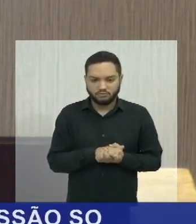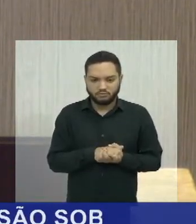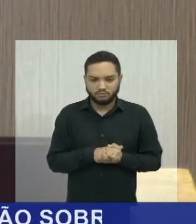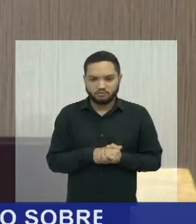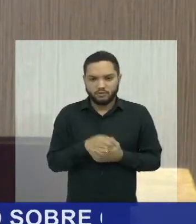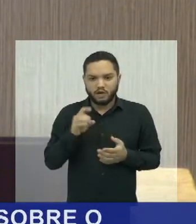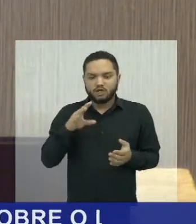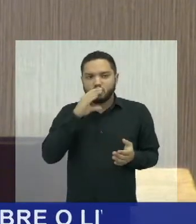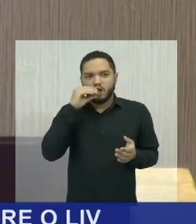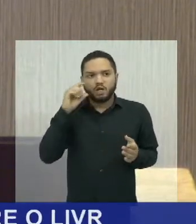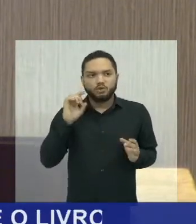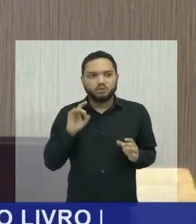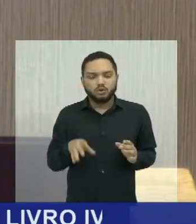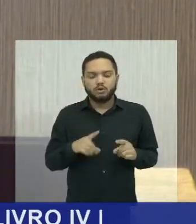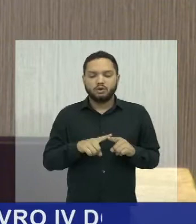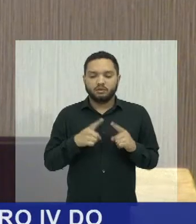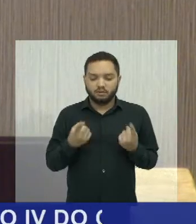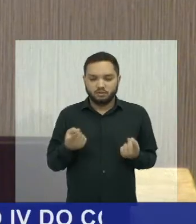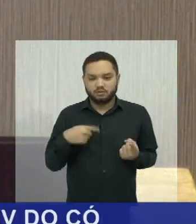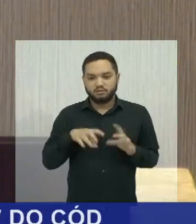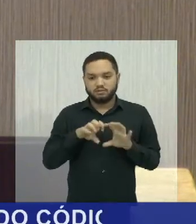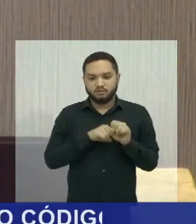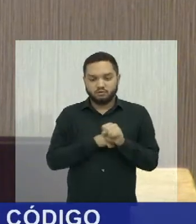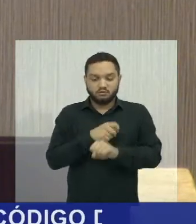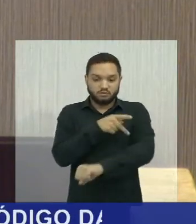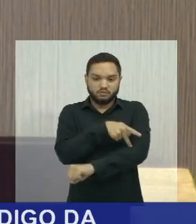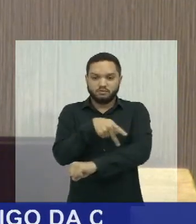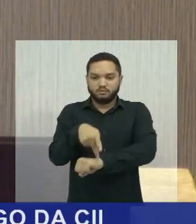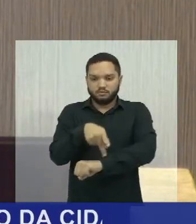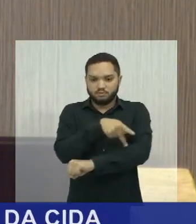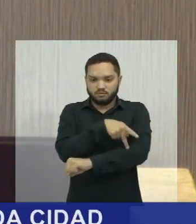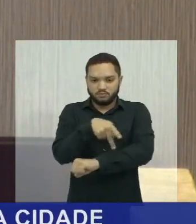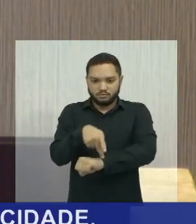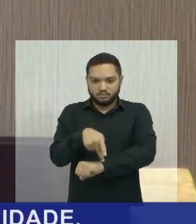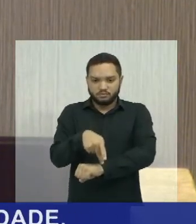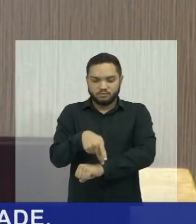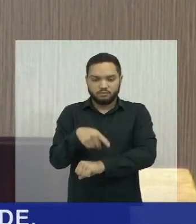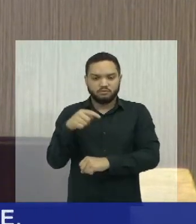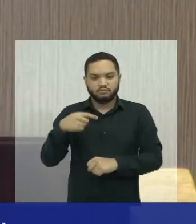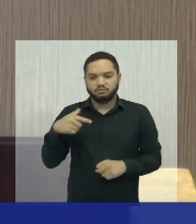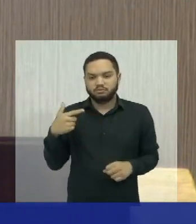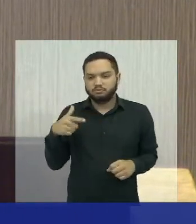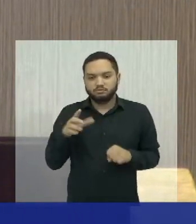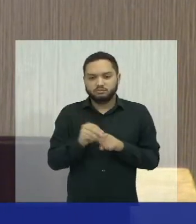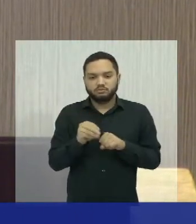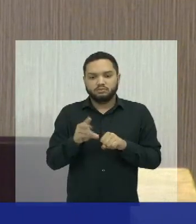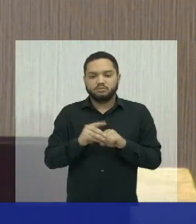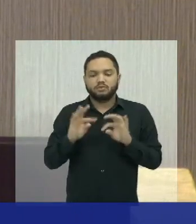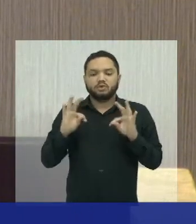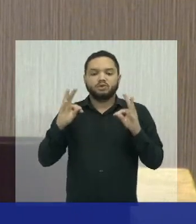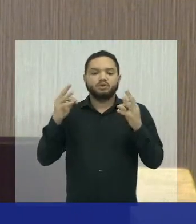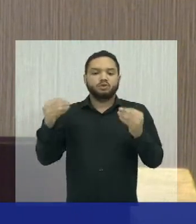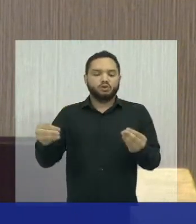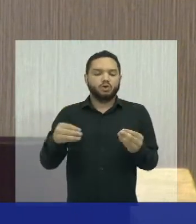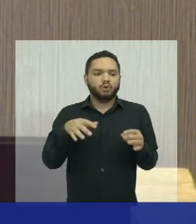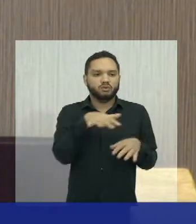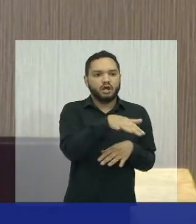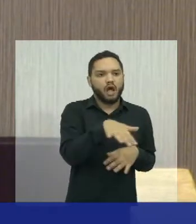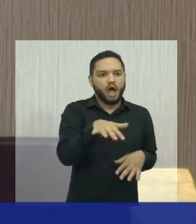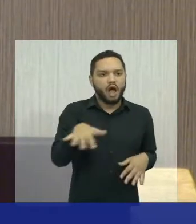adulto. Mas nós somos formados em pedagogia. Nós não temos conhecimento de todos os ramos